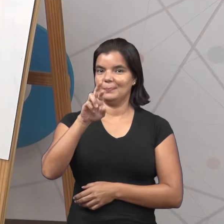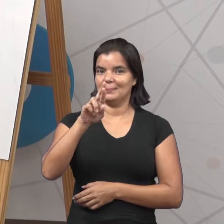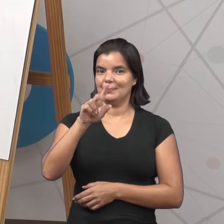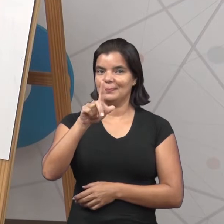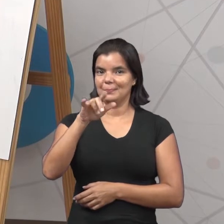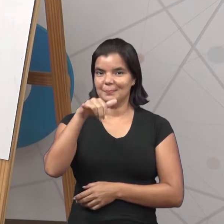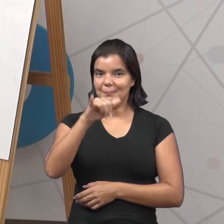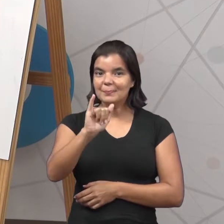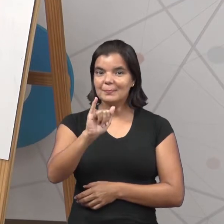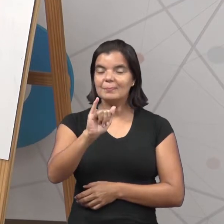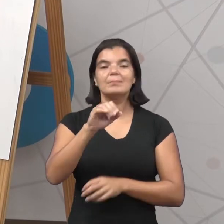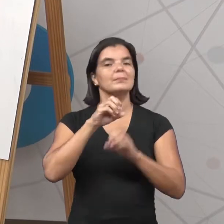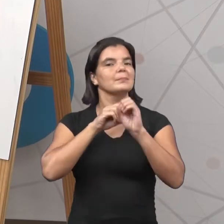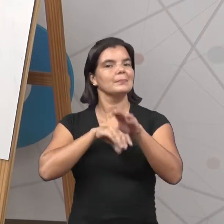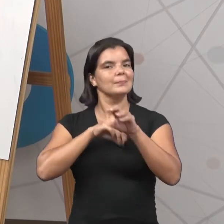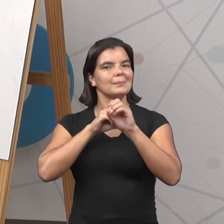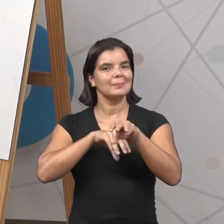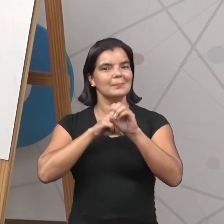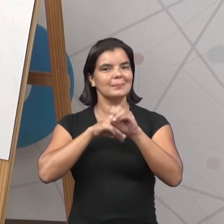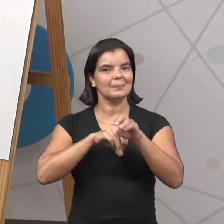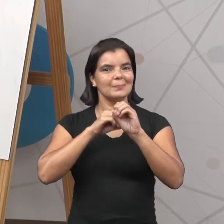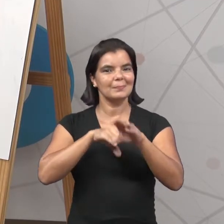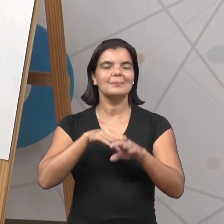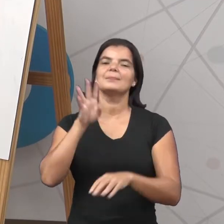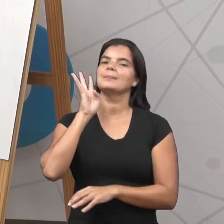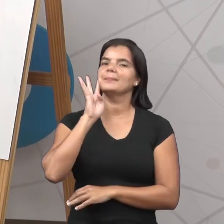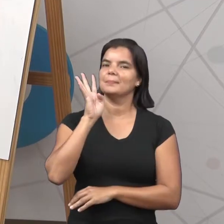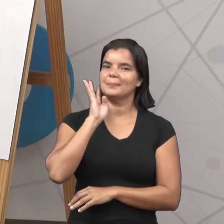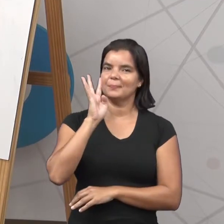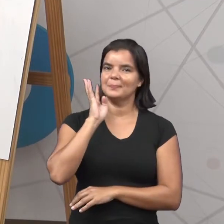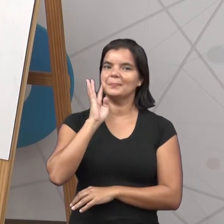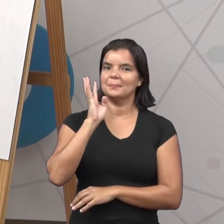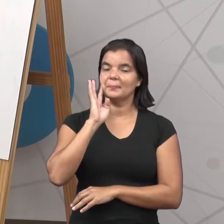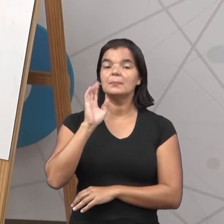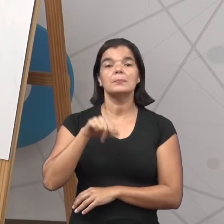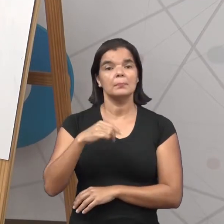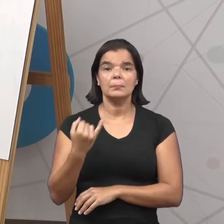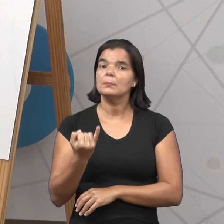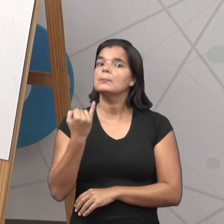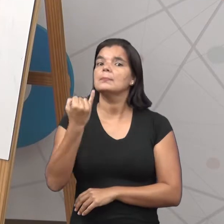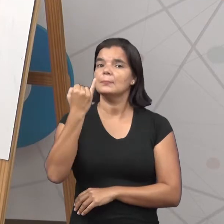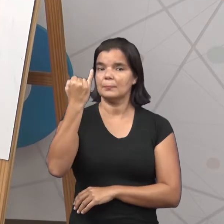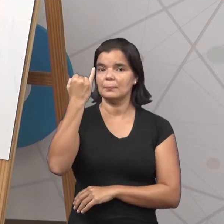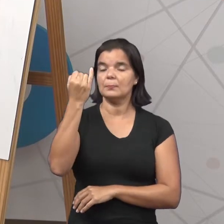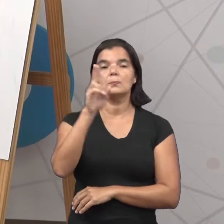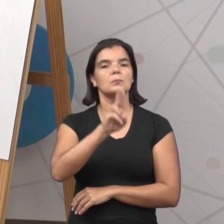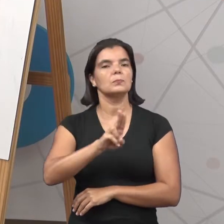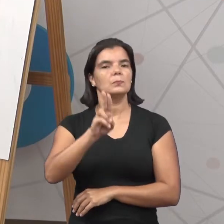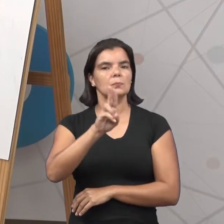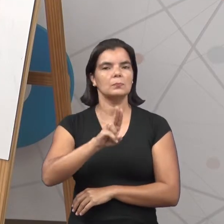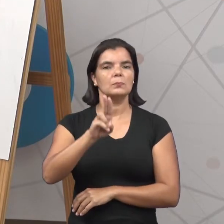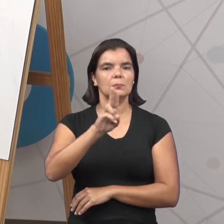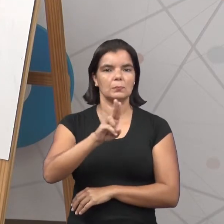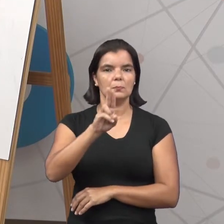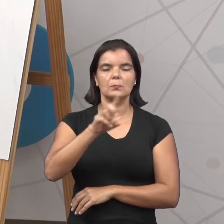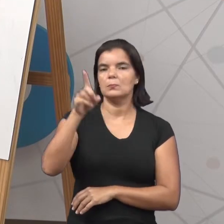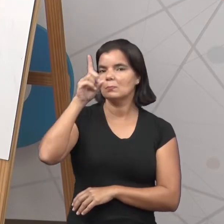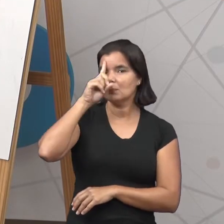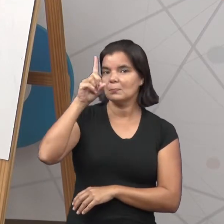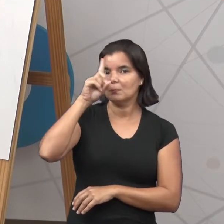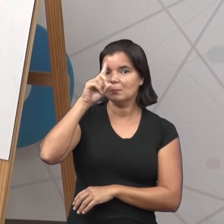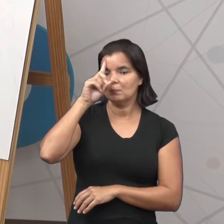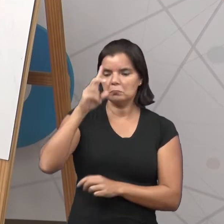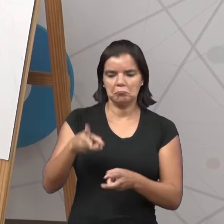Estou aqui para ensinar um assunto muito divertido e ele é muito importante porque nós o usamos no nosso cotidiano e